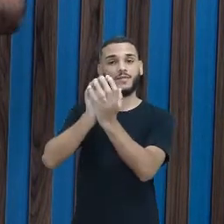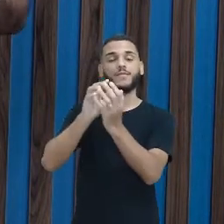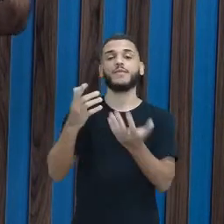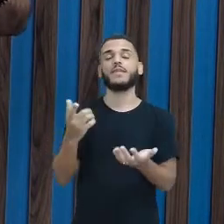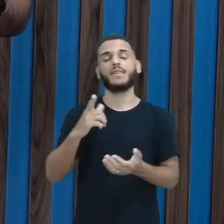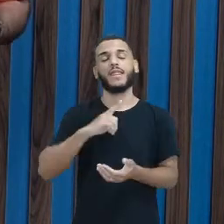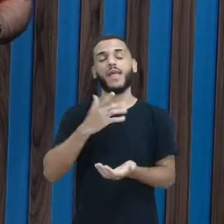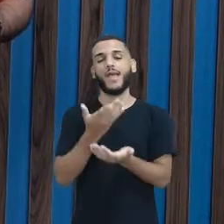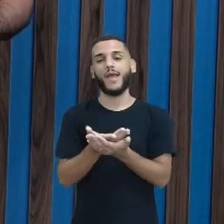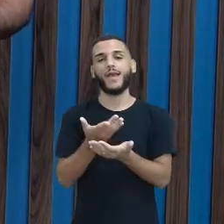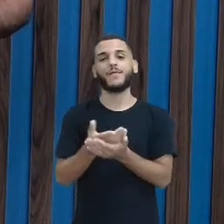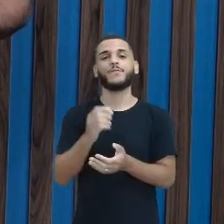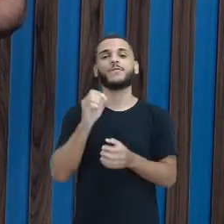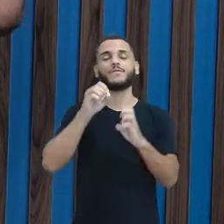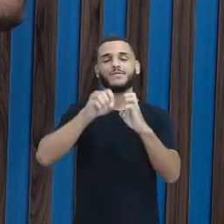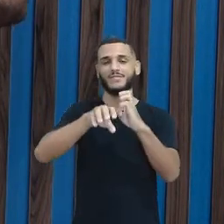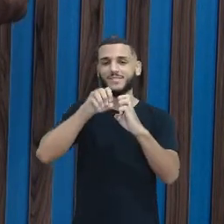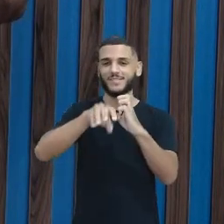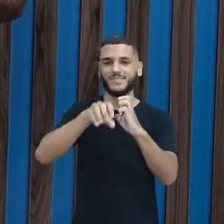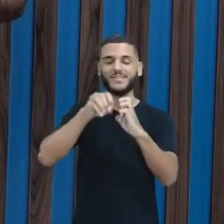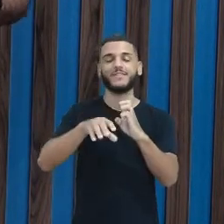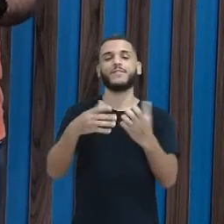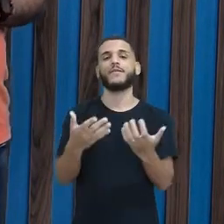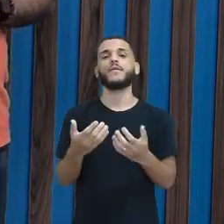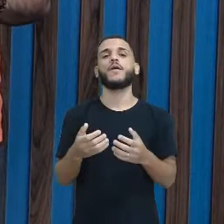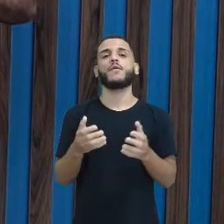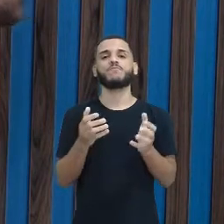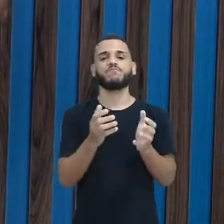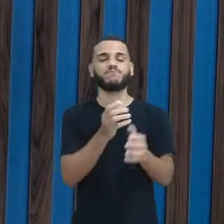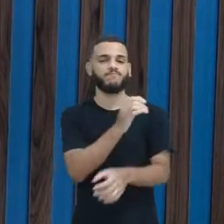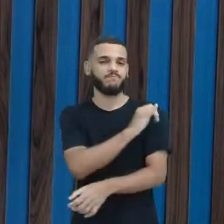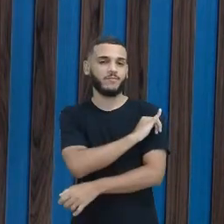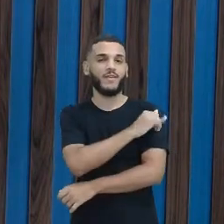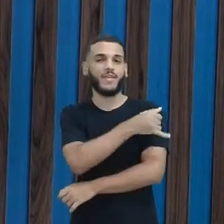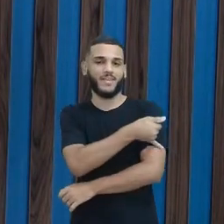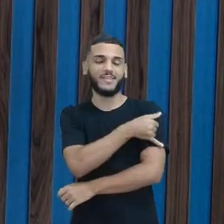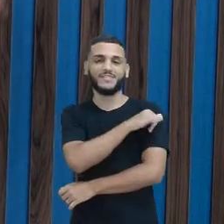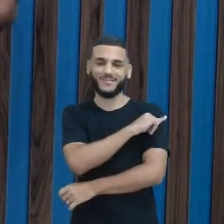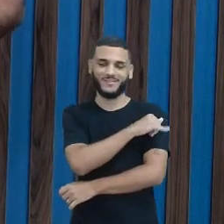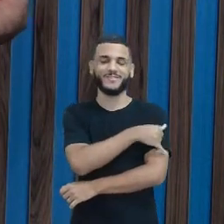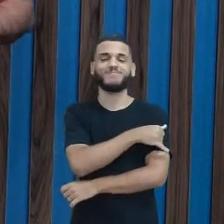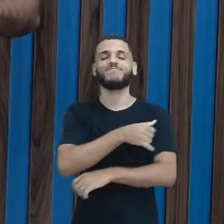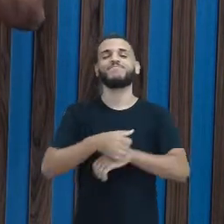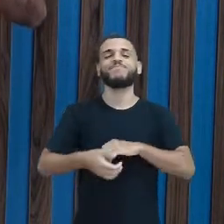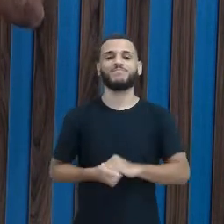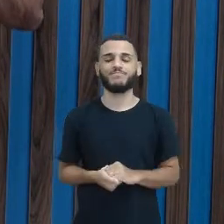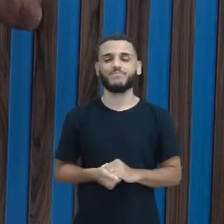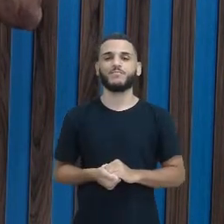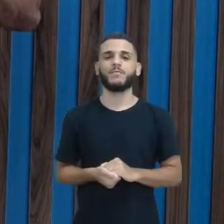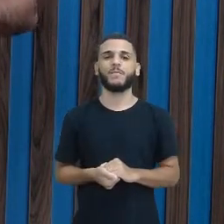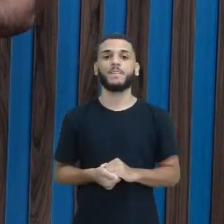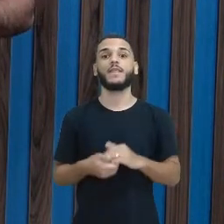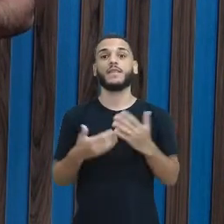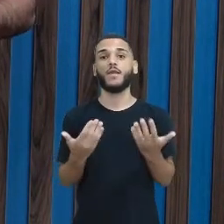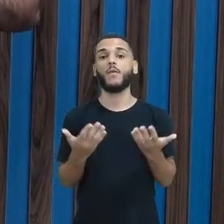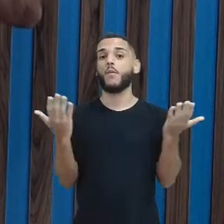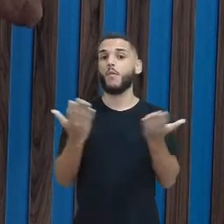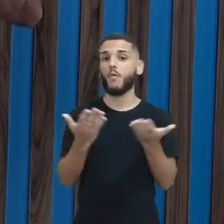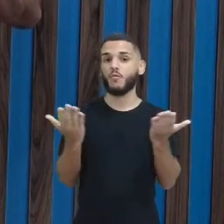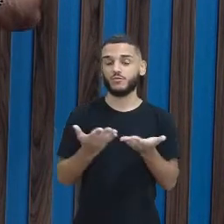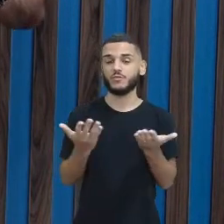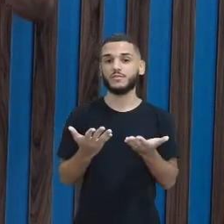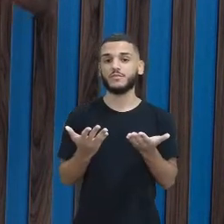uma aula do Educa Recife para as turmas de educação de jovens e adultos. Especificamente